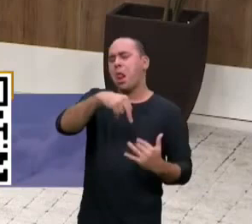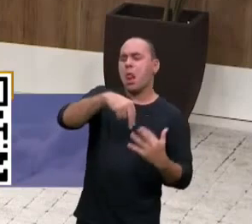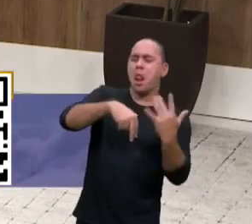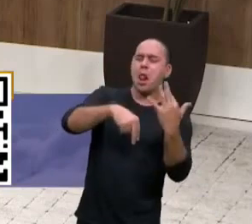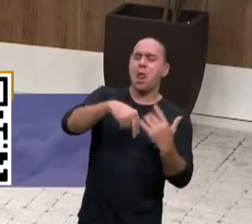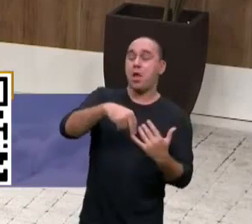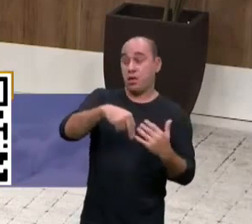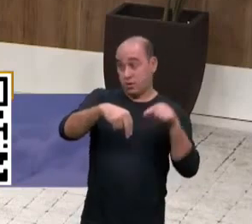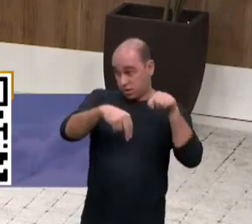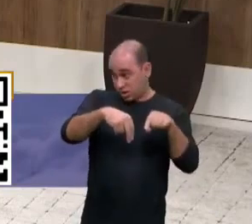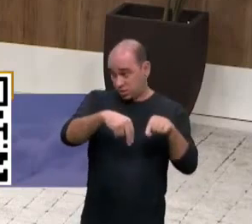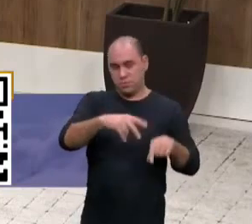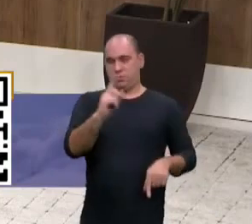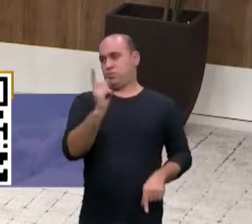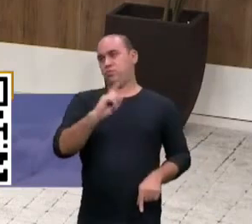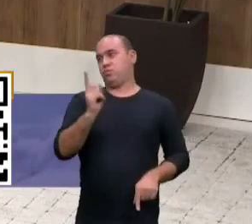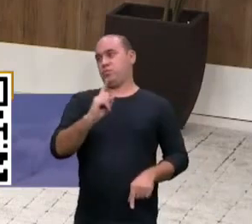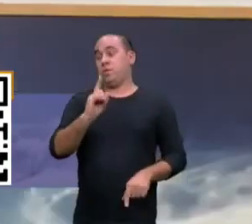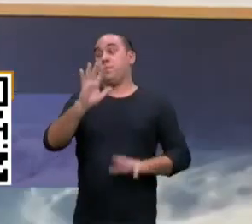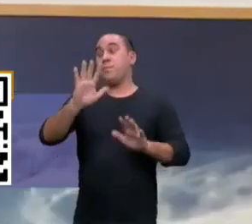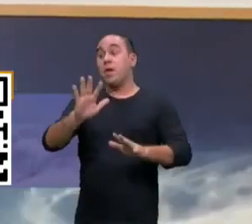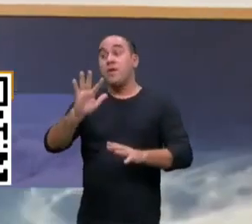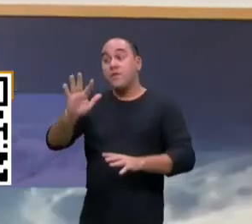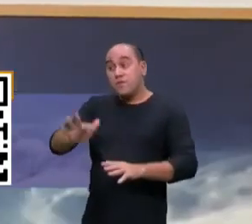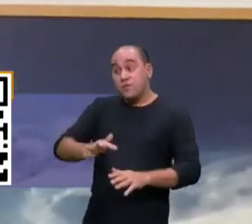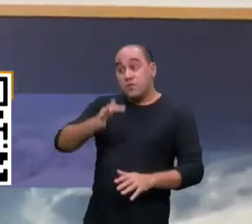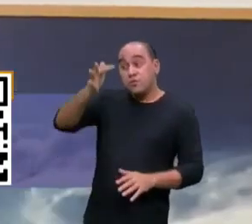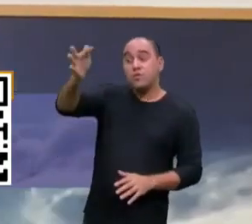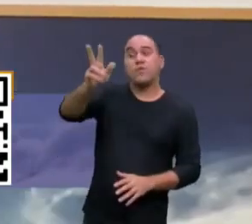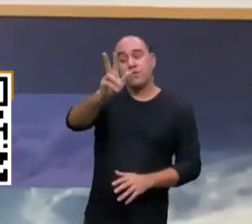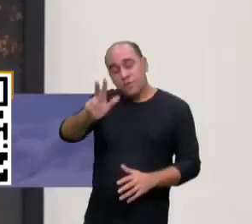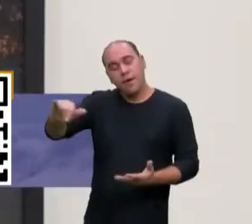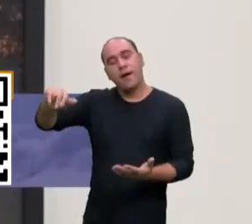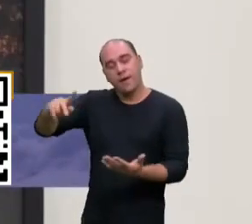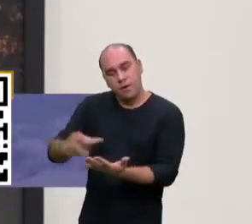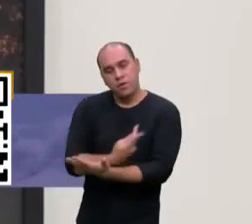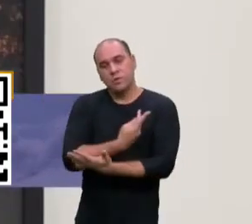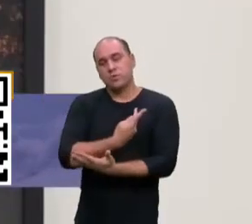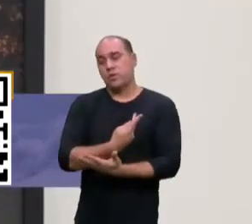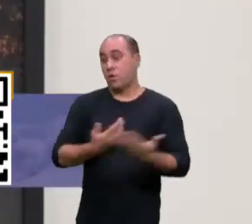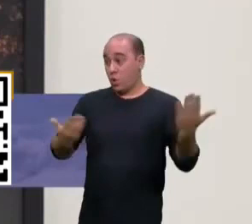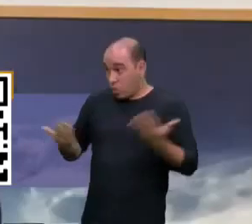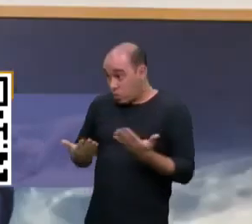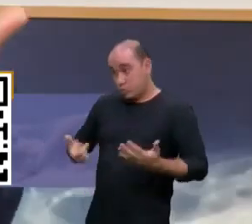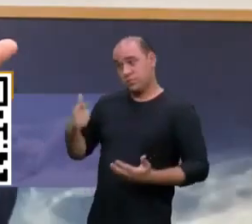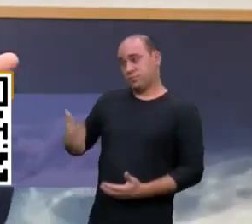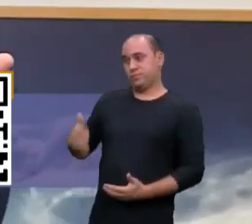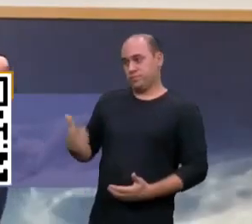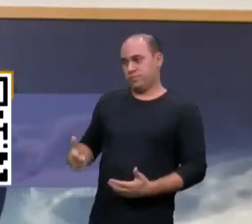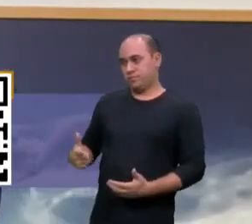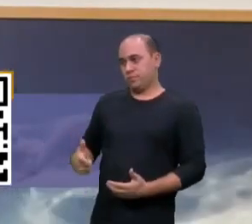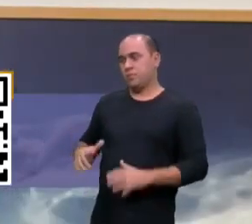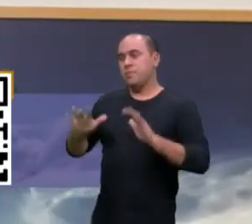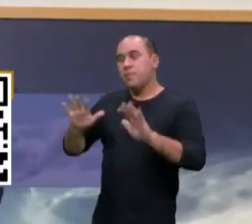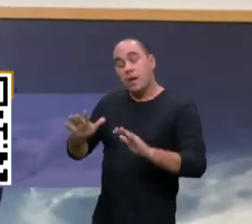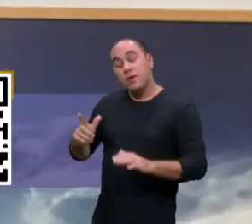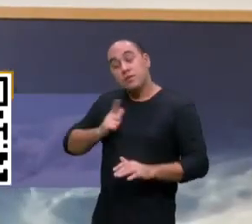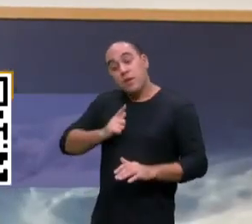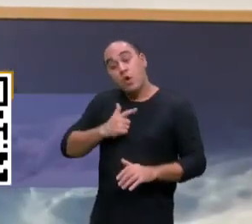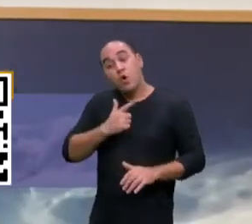esse inferno não existe umas ele vai existir a é agora existe os hoje o outro inferno